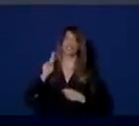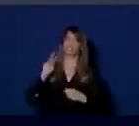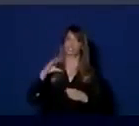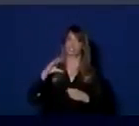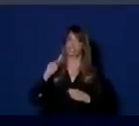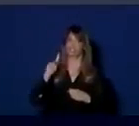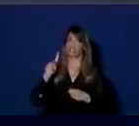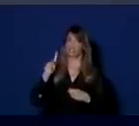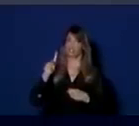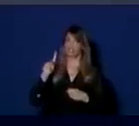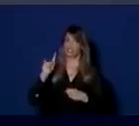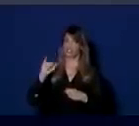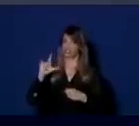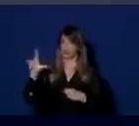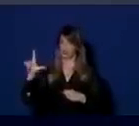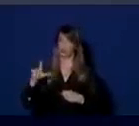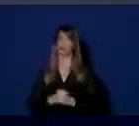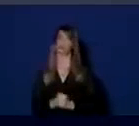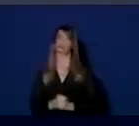tipo de appeasement.